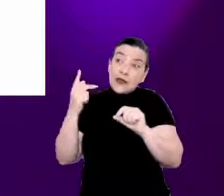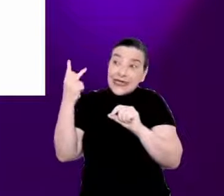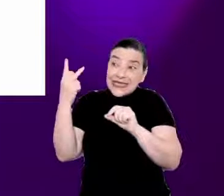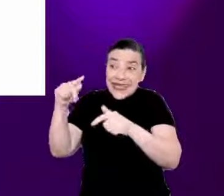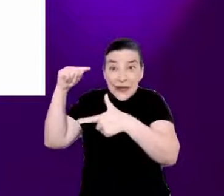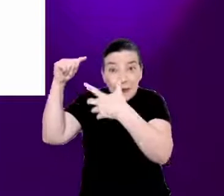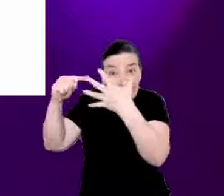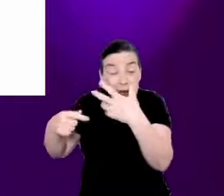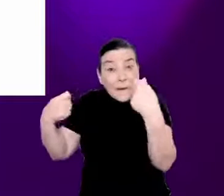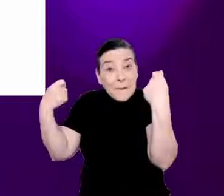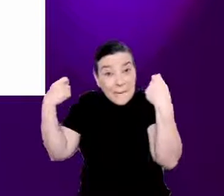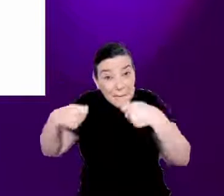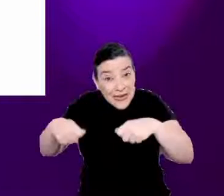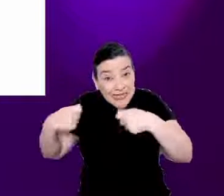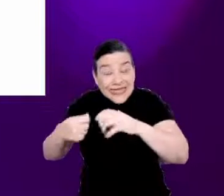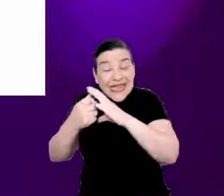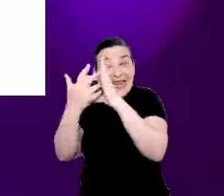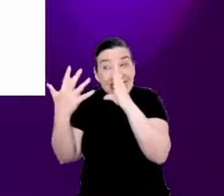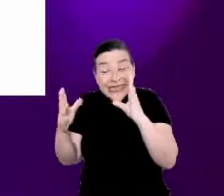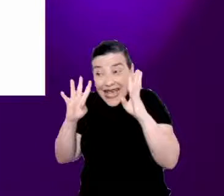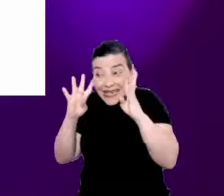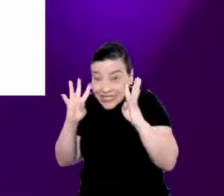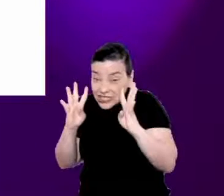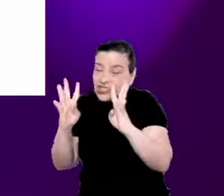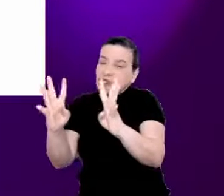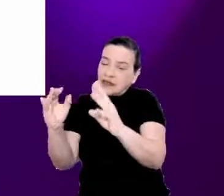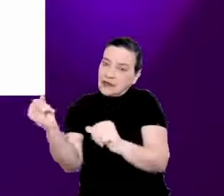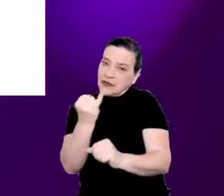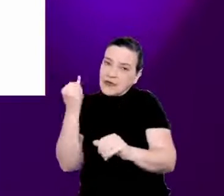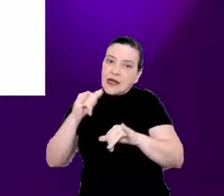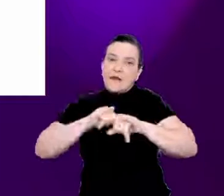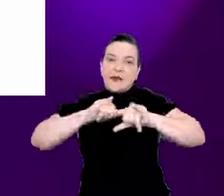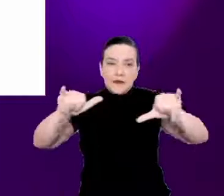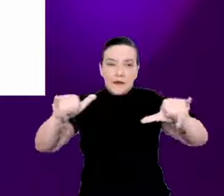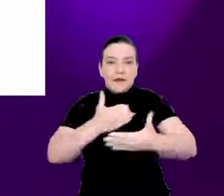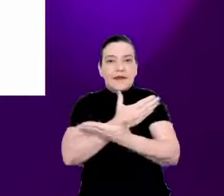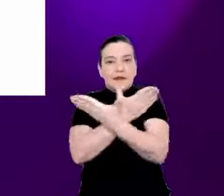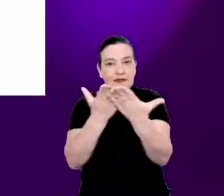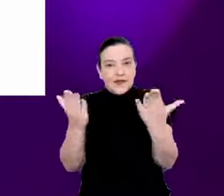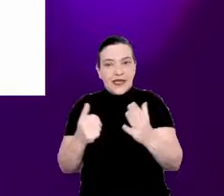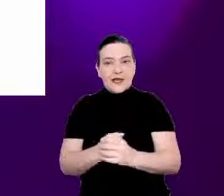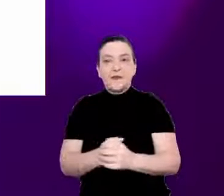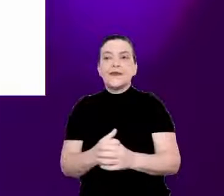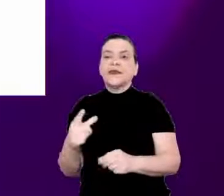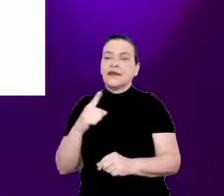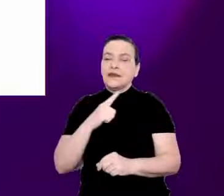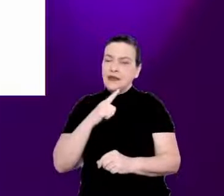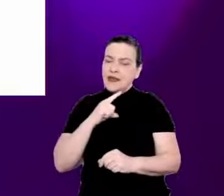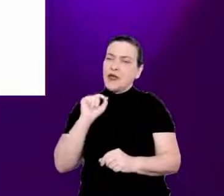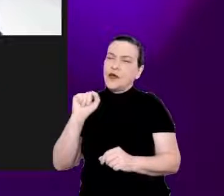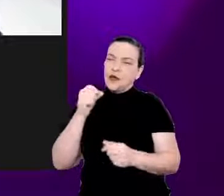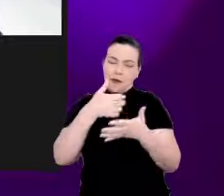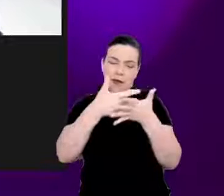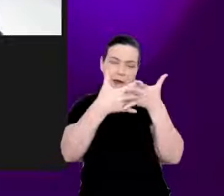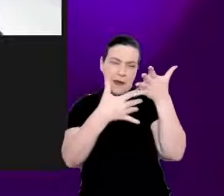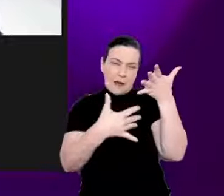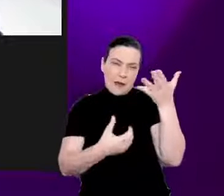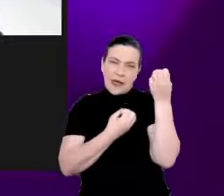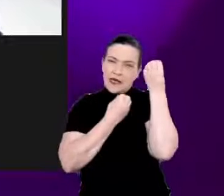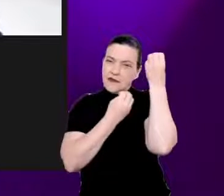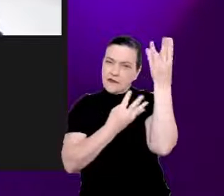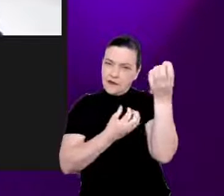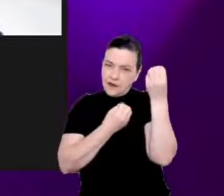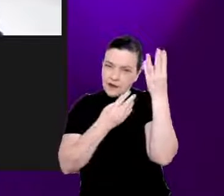de cada paciente. Então, essa é a minha mensagem para vocês. Aqui a gente tem muito material, né? A gente tem todos